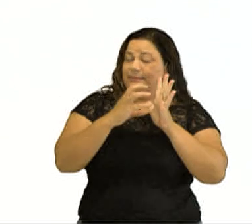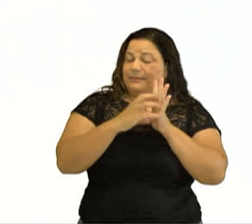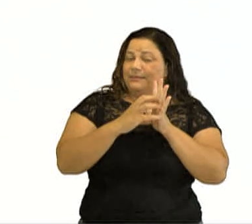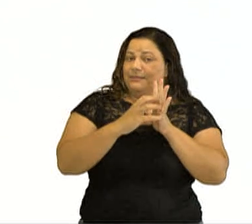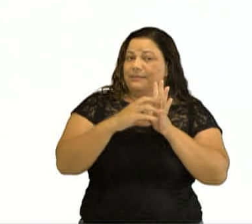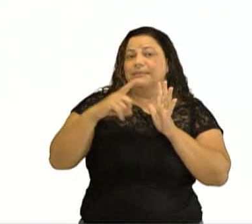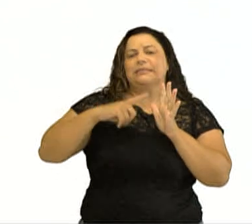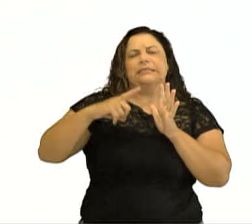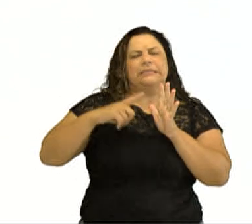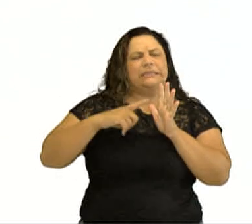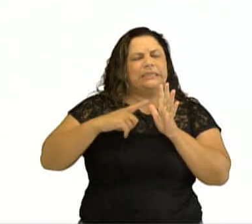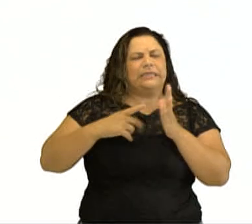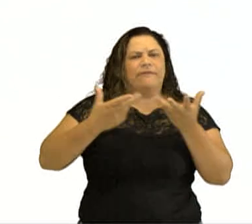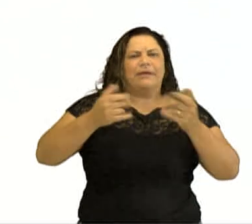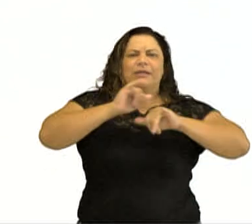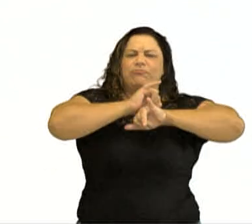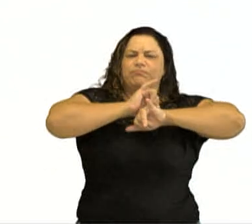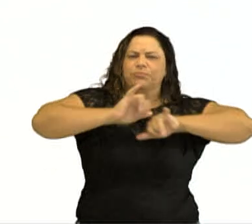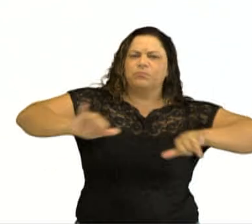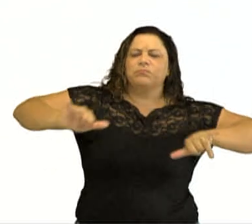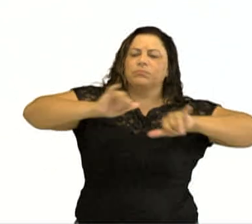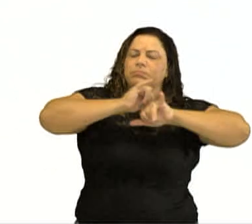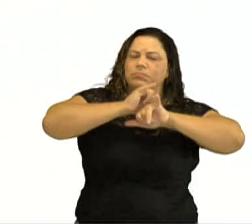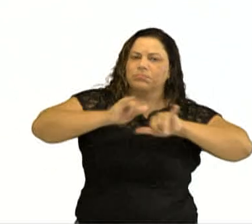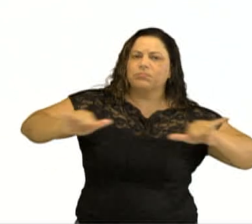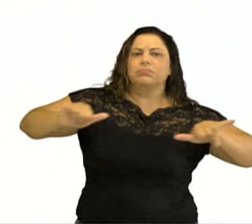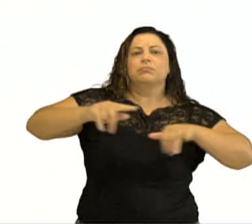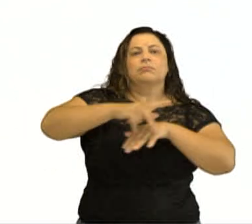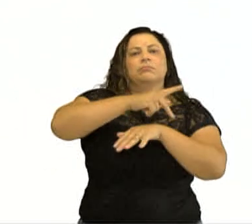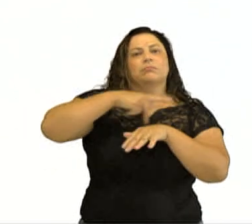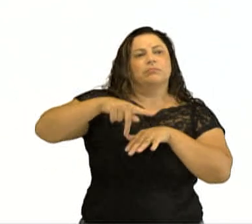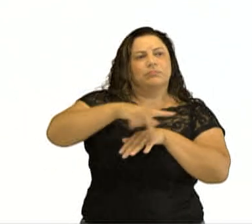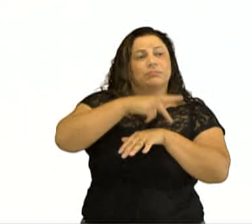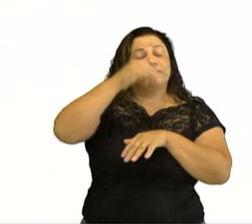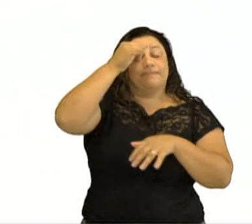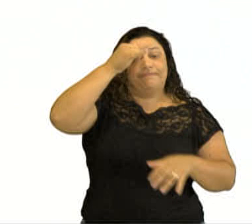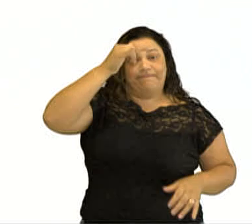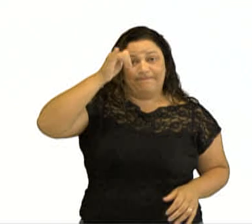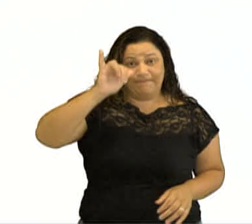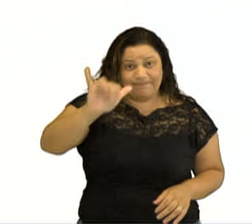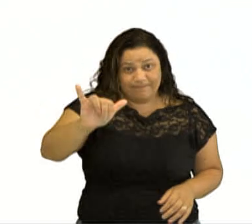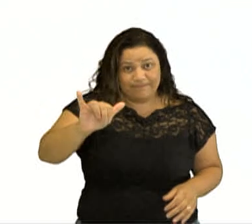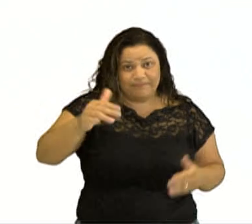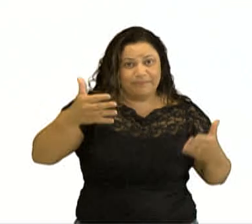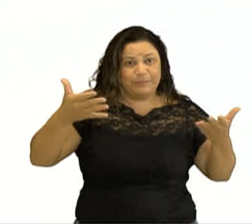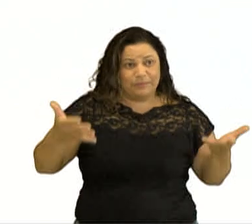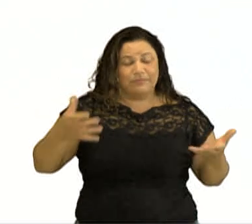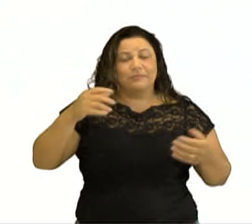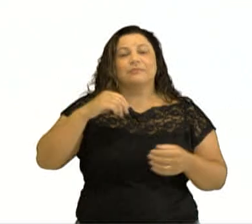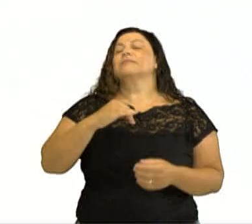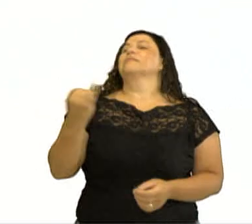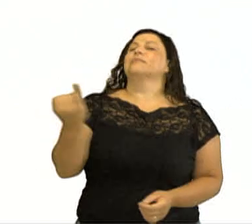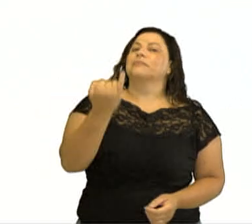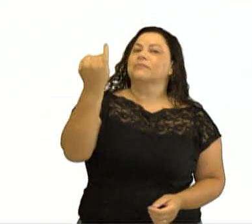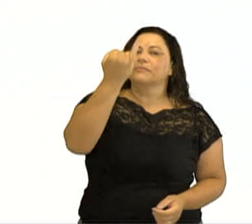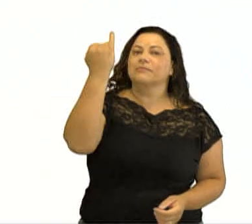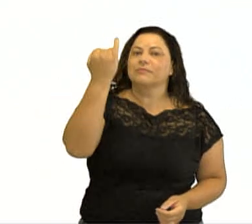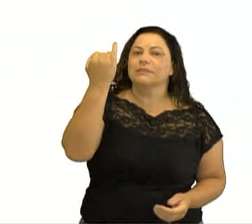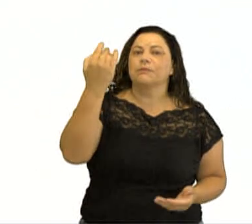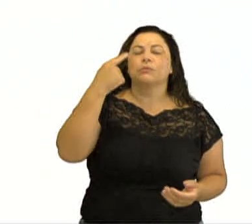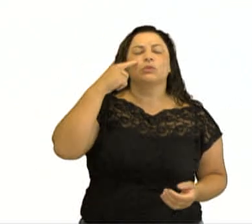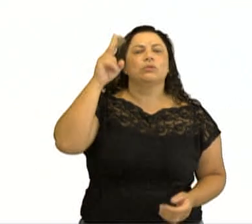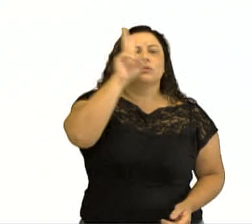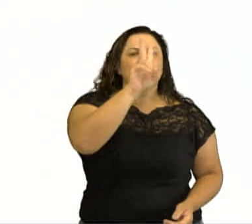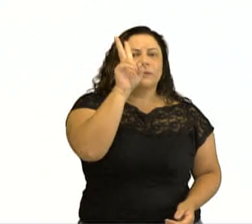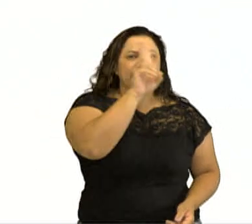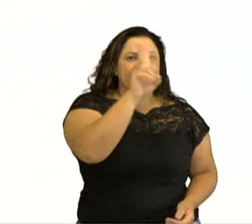de campanhas que a gente faz no nosso país de prevenção. Então é muito importante lembrar disso